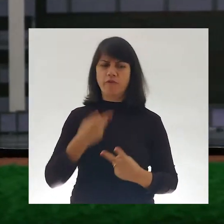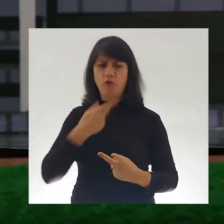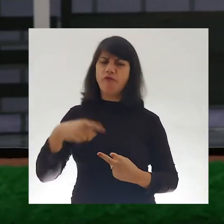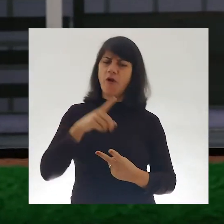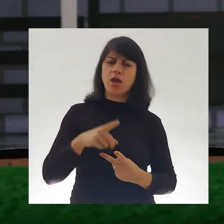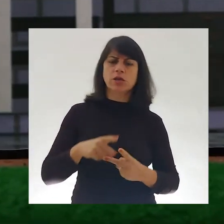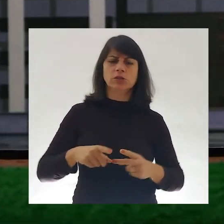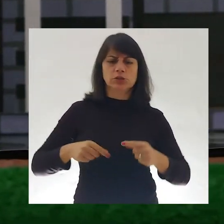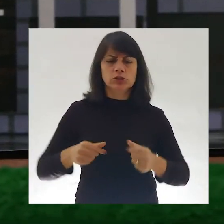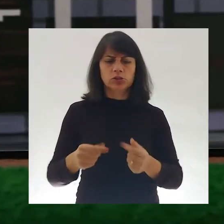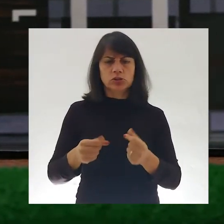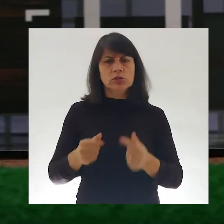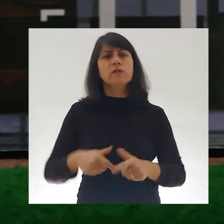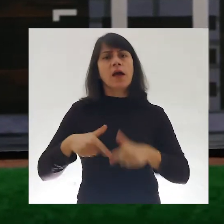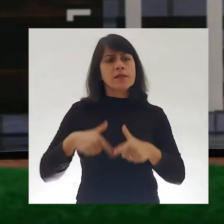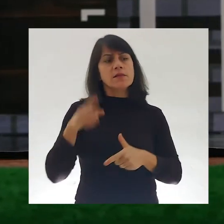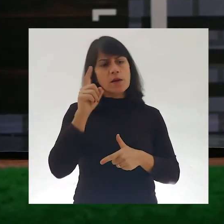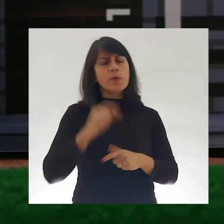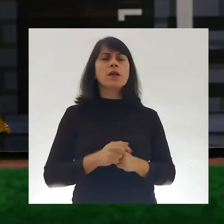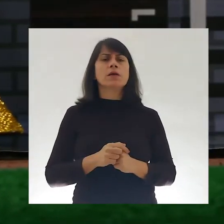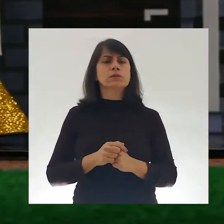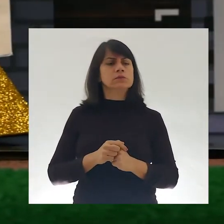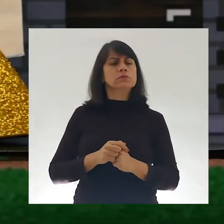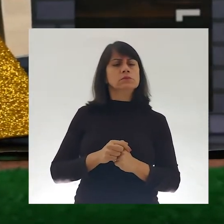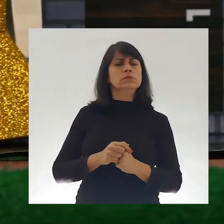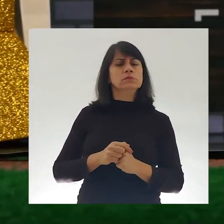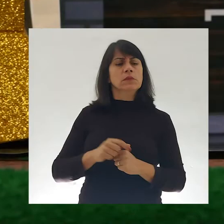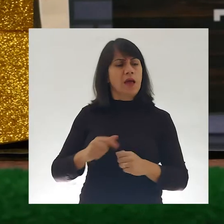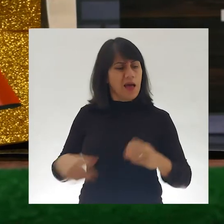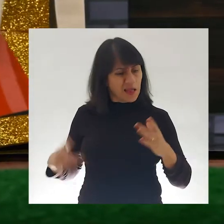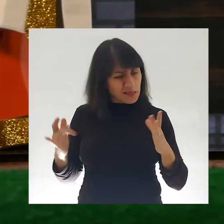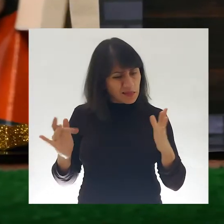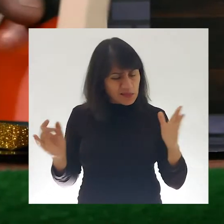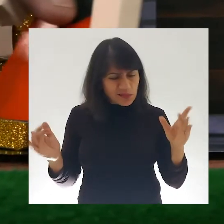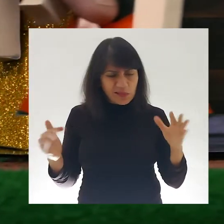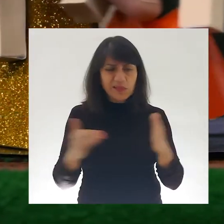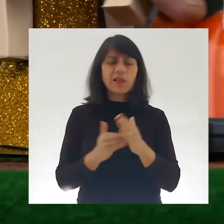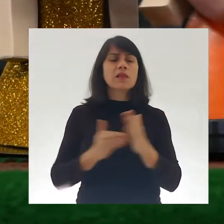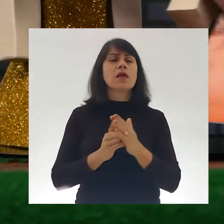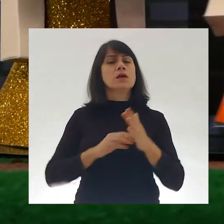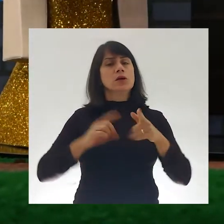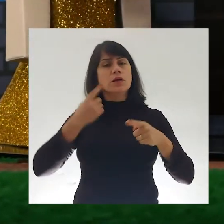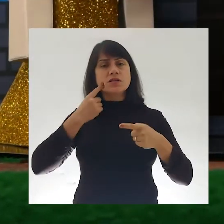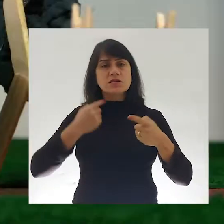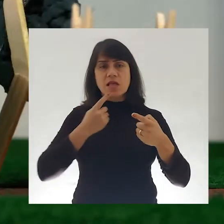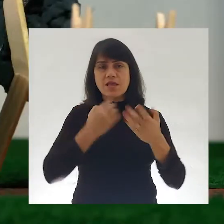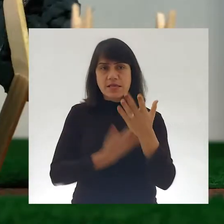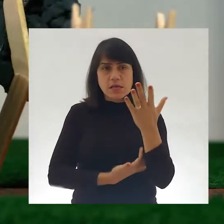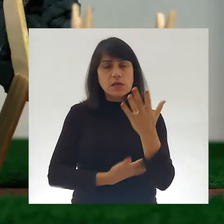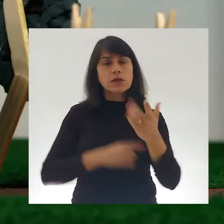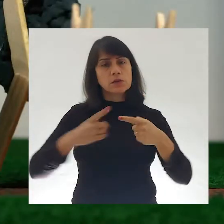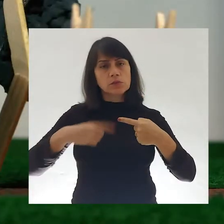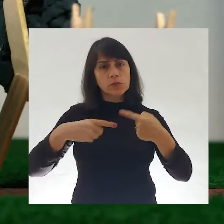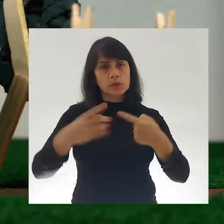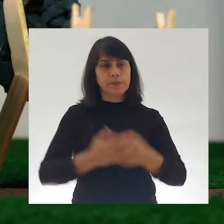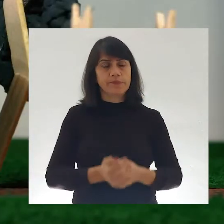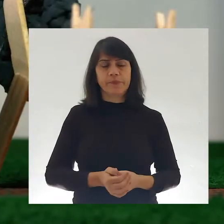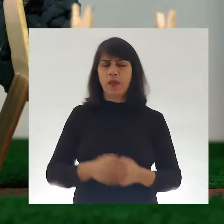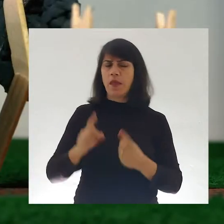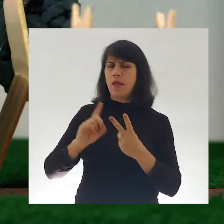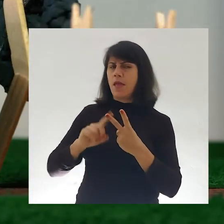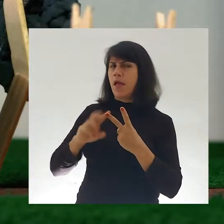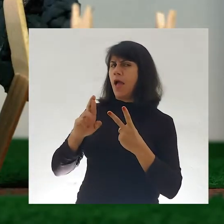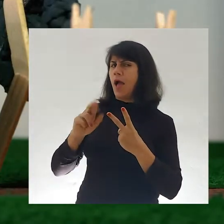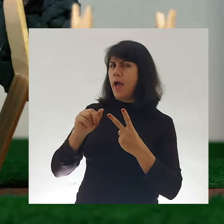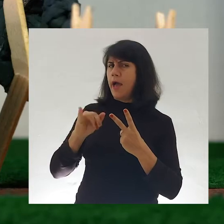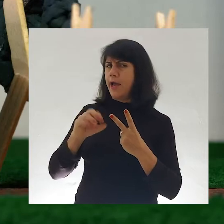jovem sentar na roca de fiar, para que trabalhasse até sujar a bobina com sangue. Como Raícha